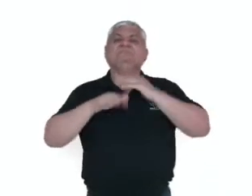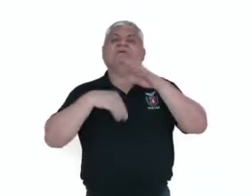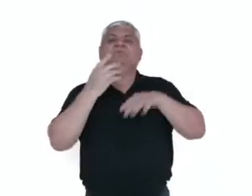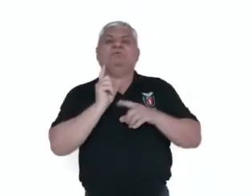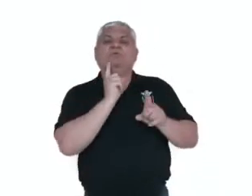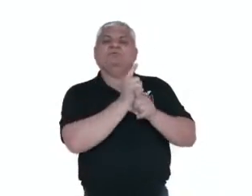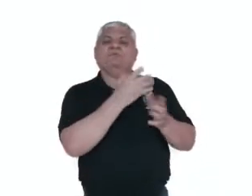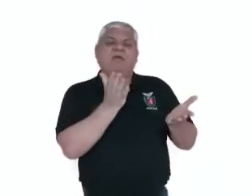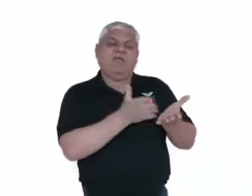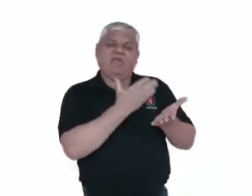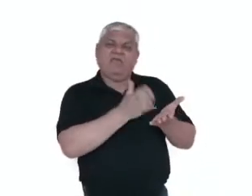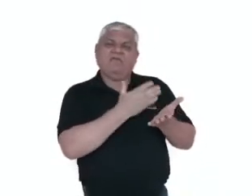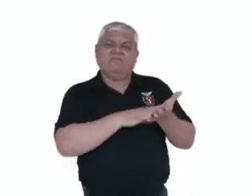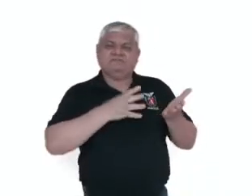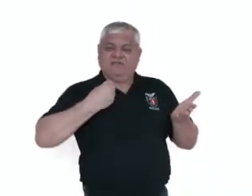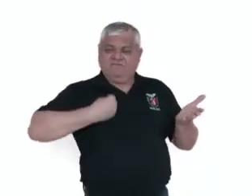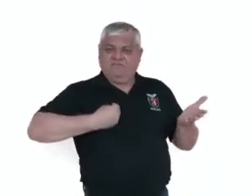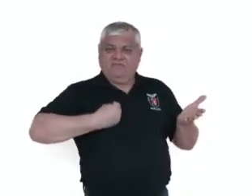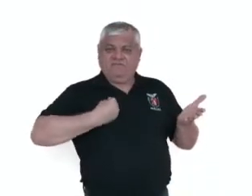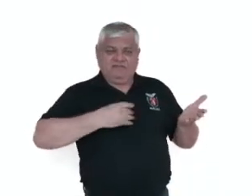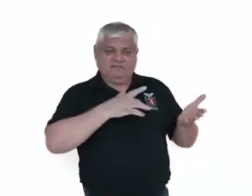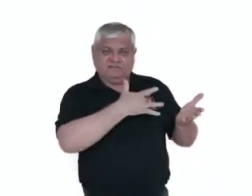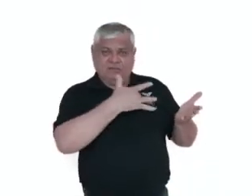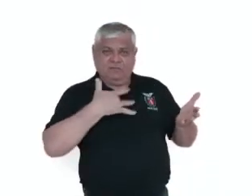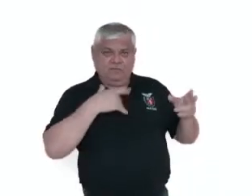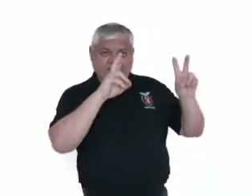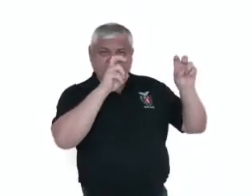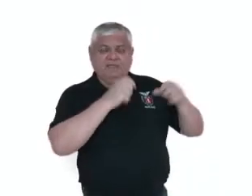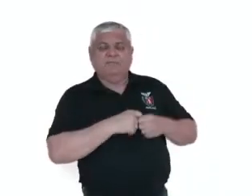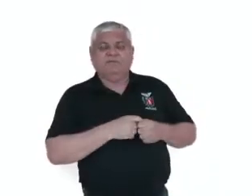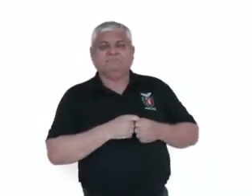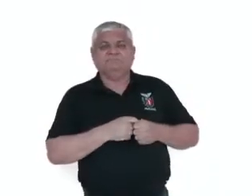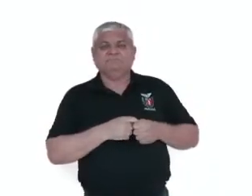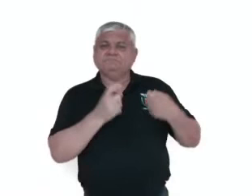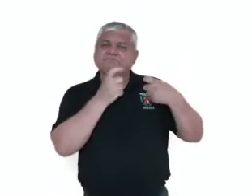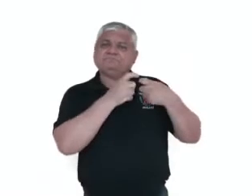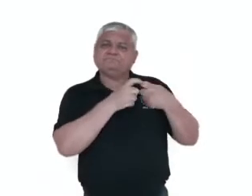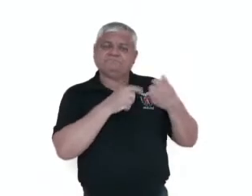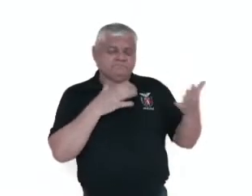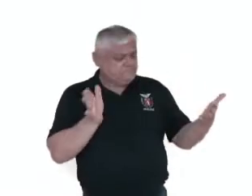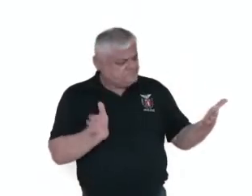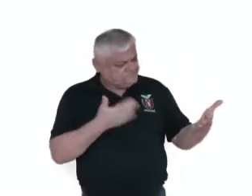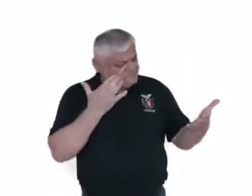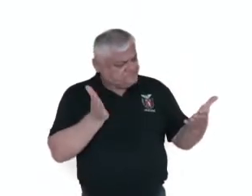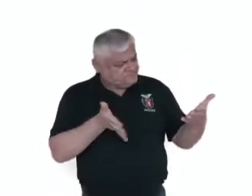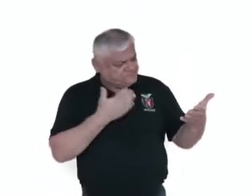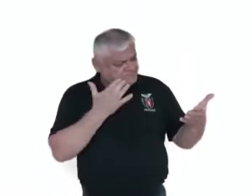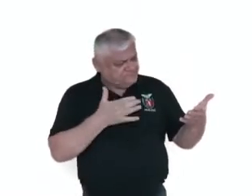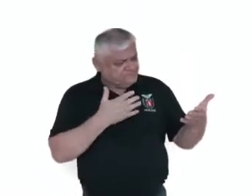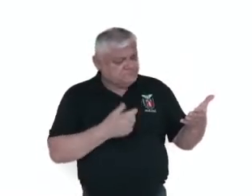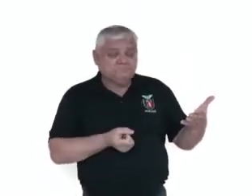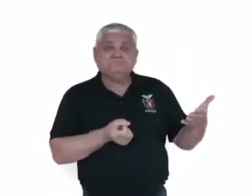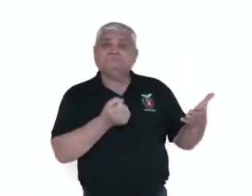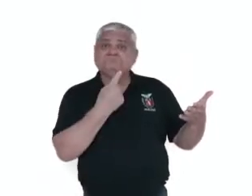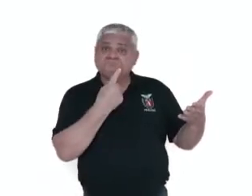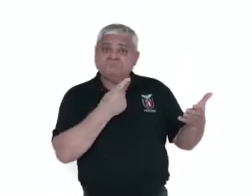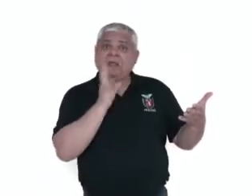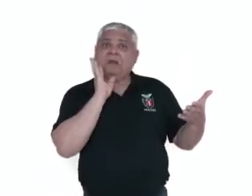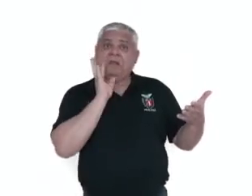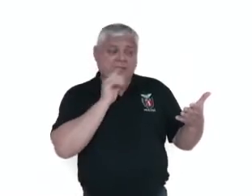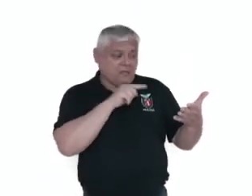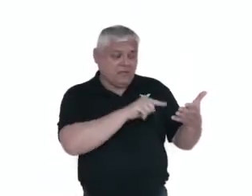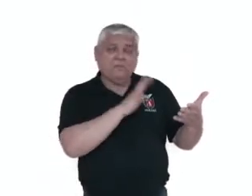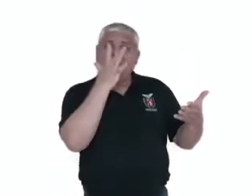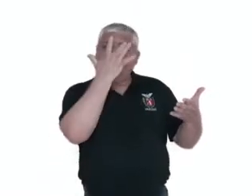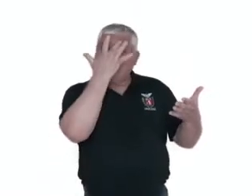Saúde em um consultório médico e gostei muito. Achei a revista dinâmica e gostei especialmente da matéria Manual do Torcedor da Copa, lá da edição